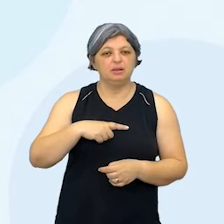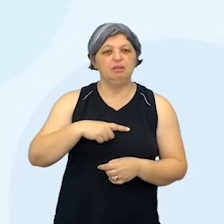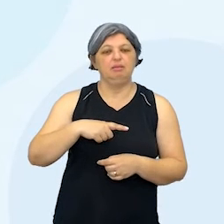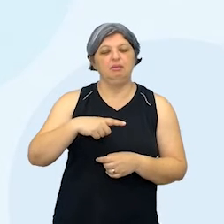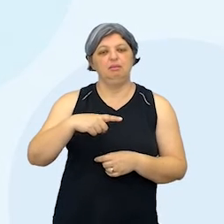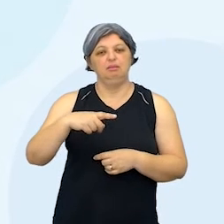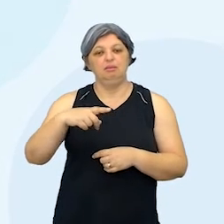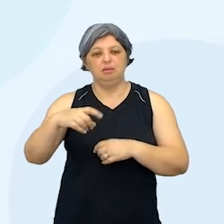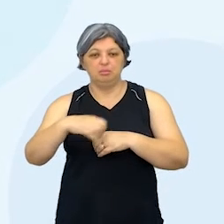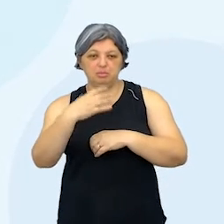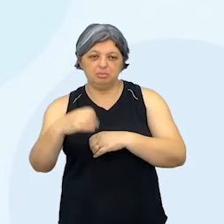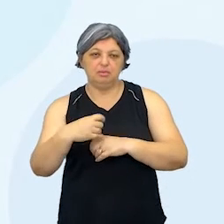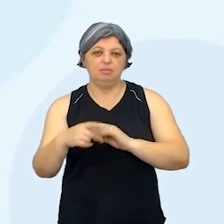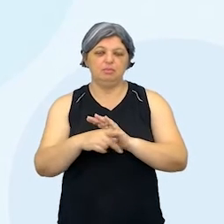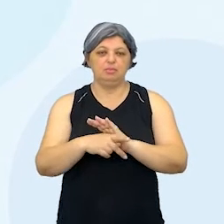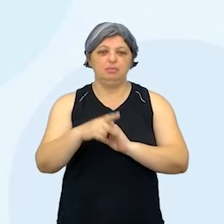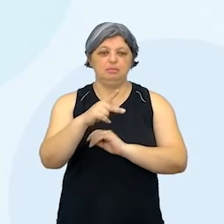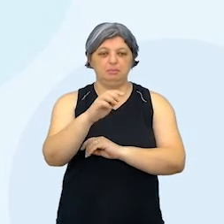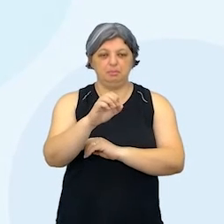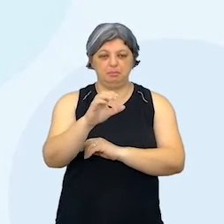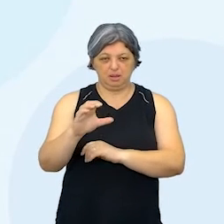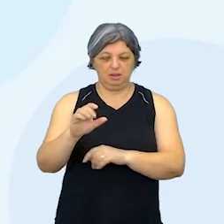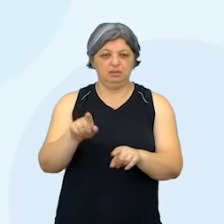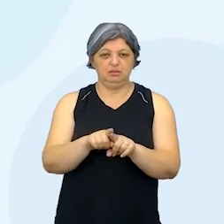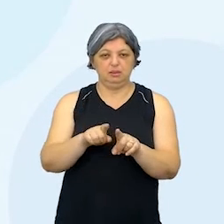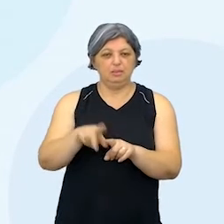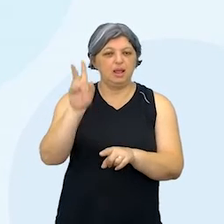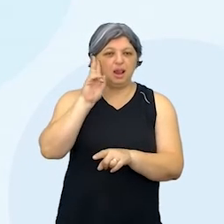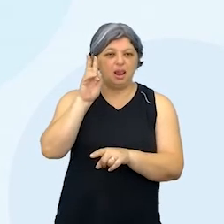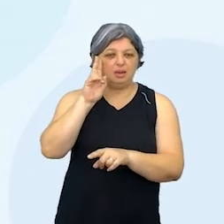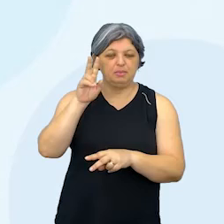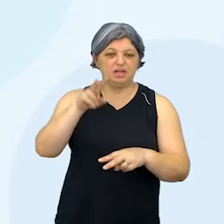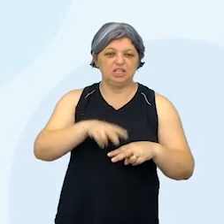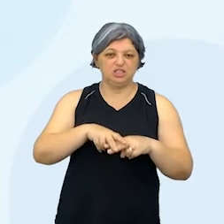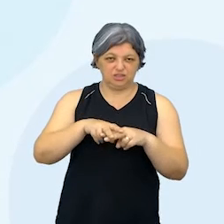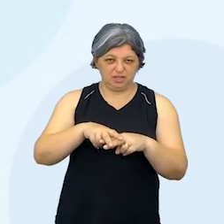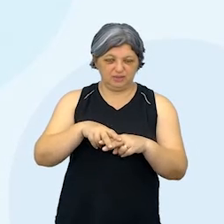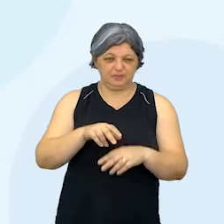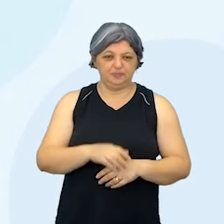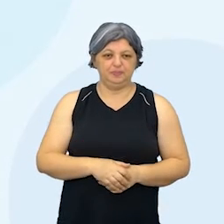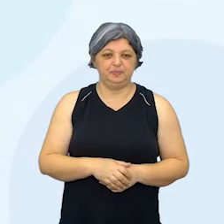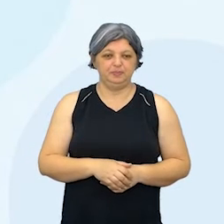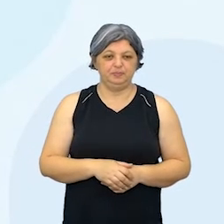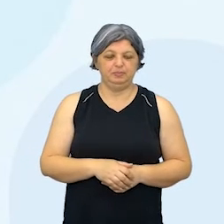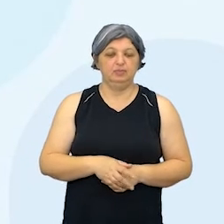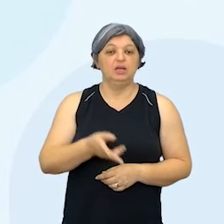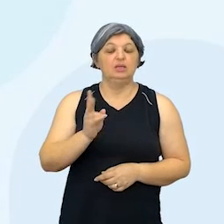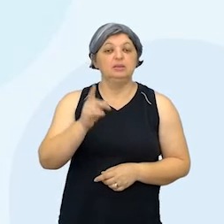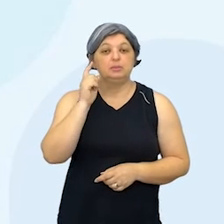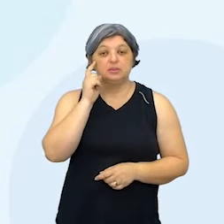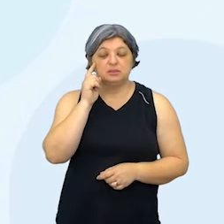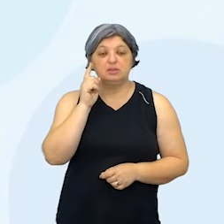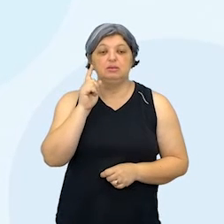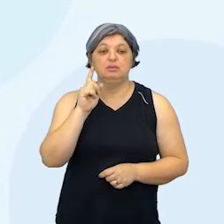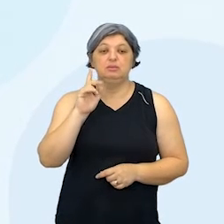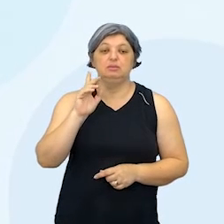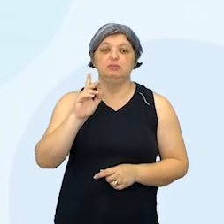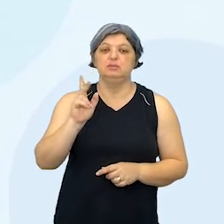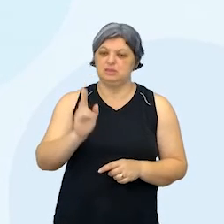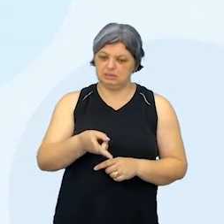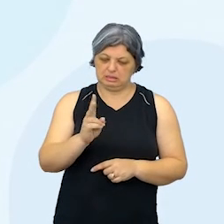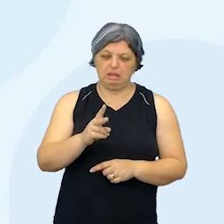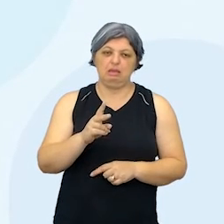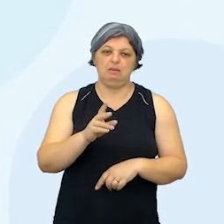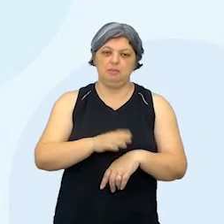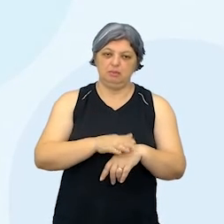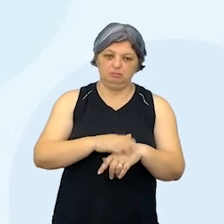alguns PECs, alguns supervisores para relembrar a hashtag. Então, quando você desenvolve aquele trabalho, quando não, né? Sempre